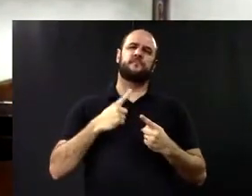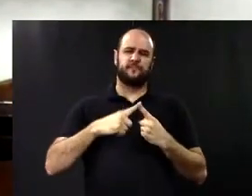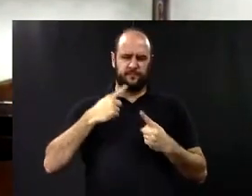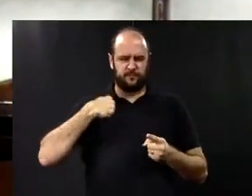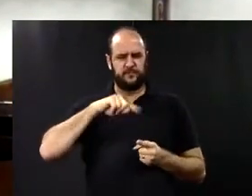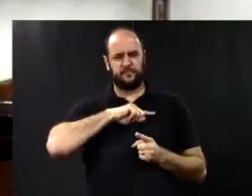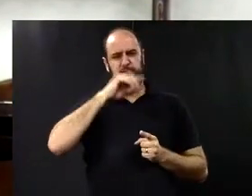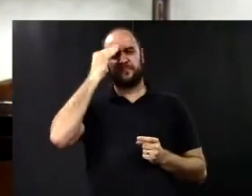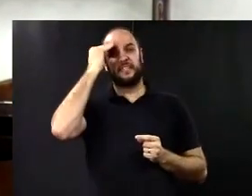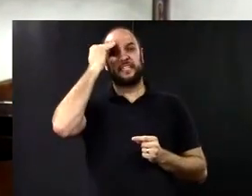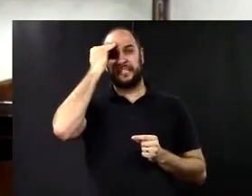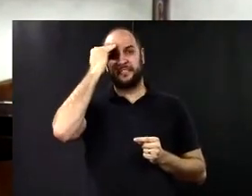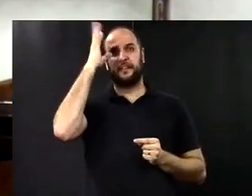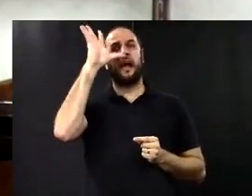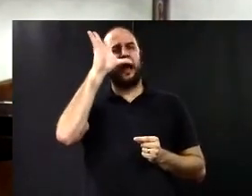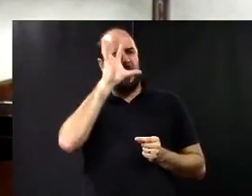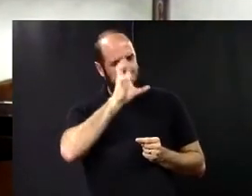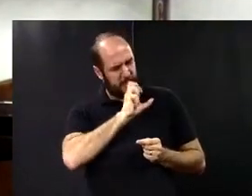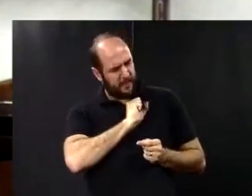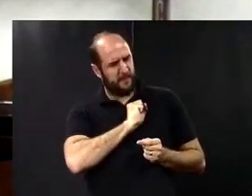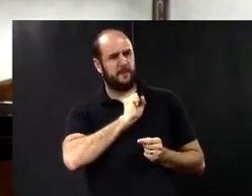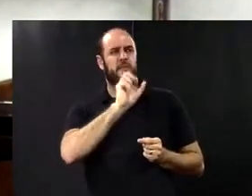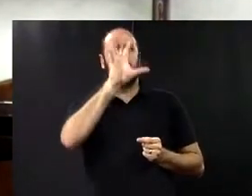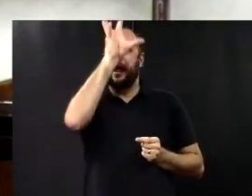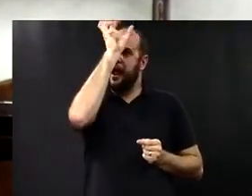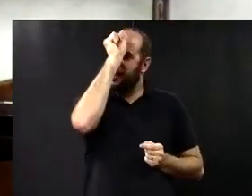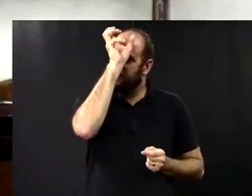entender, aprender, sermos